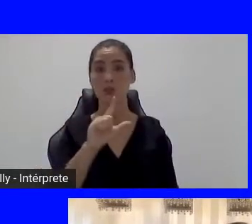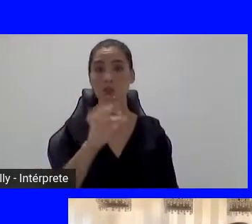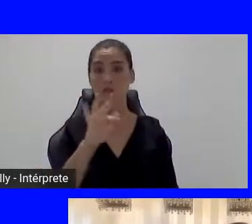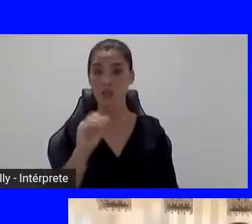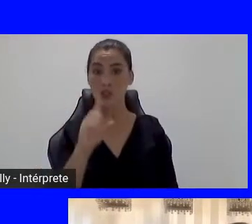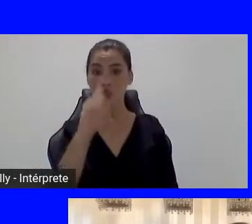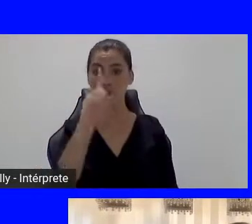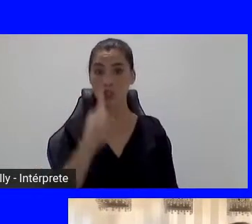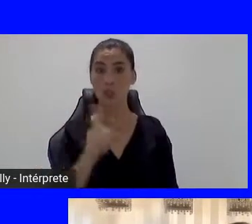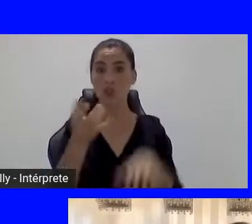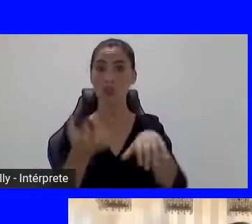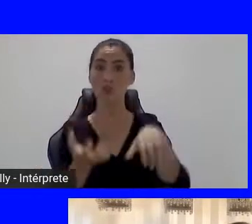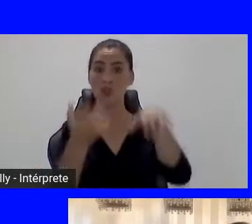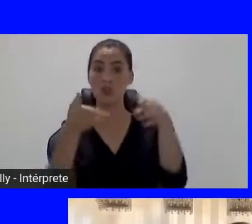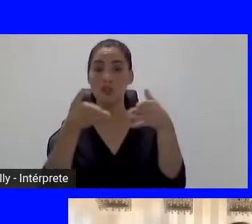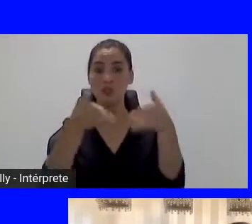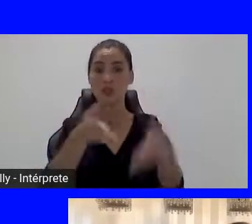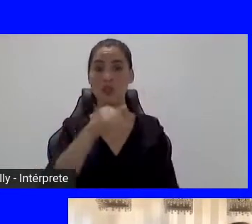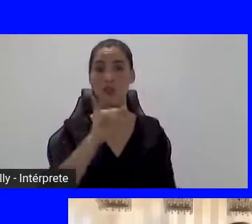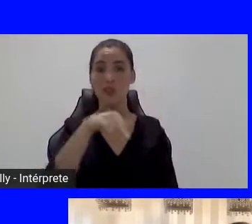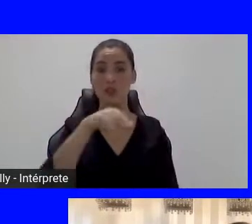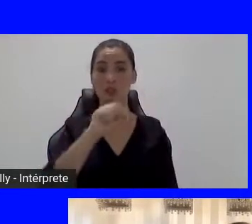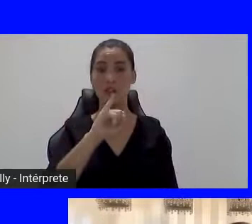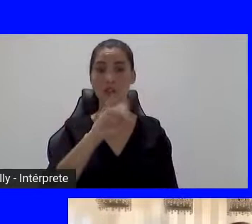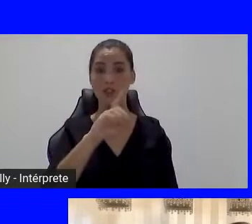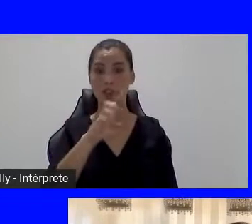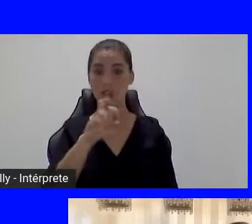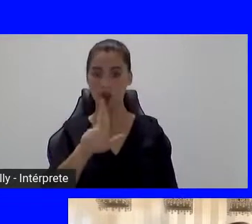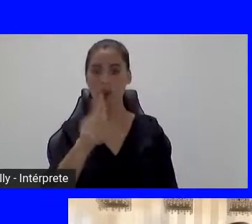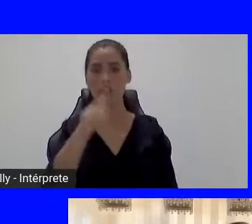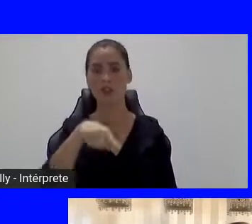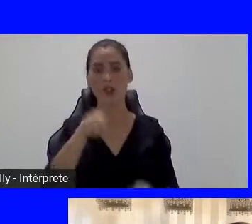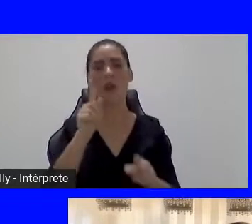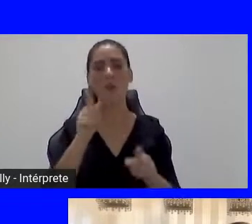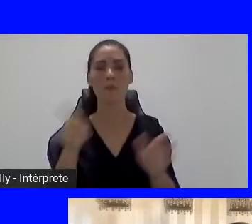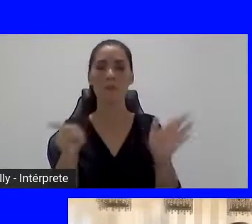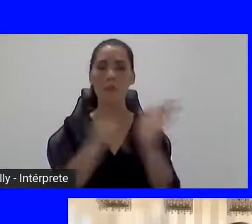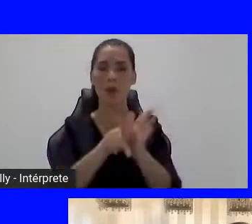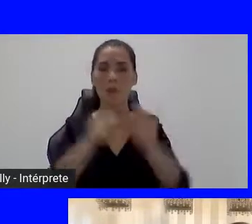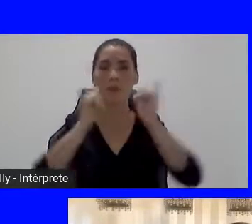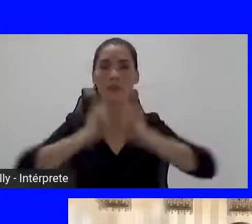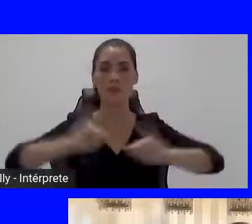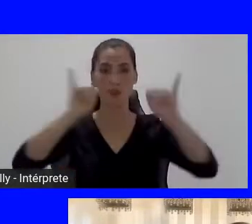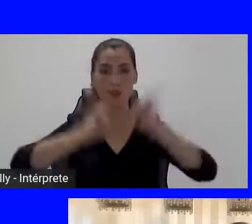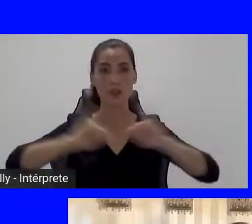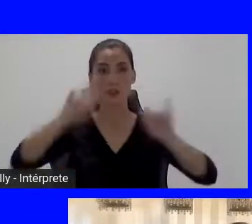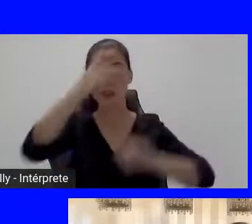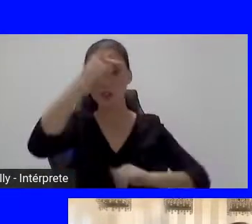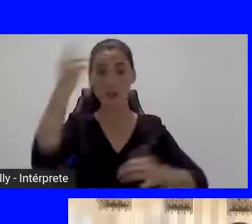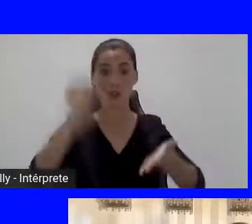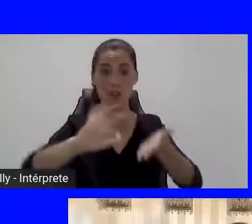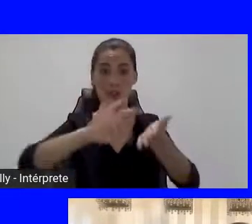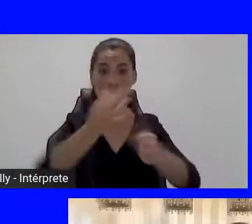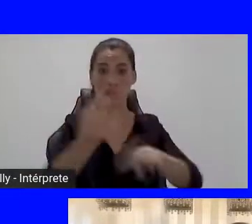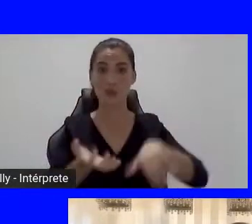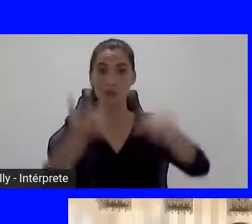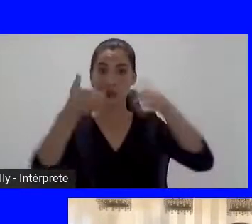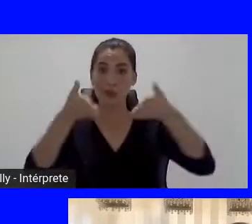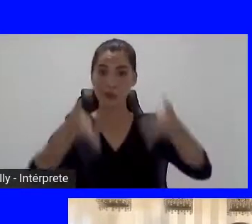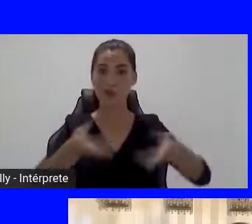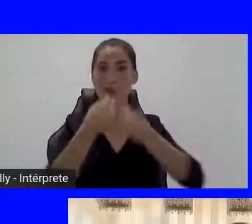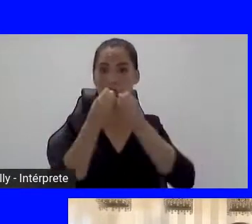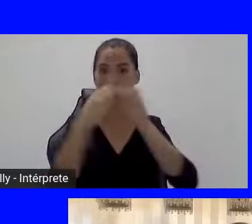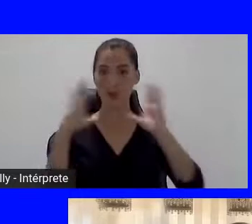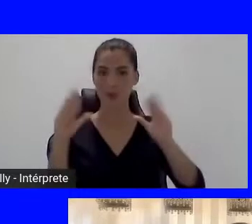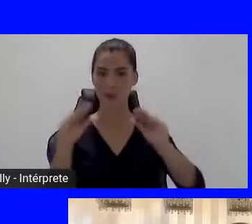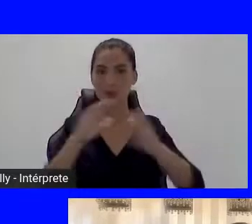em Foco Insider, produto de informação e análise voltado para assinante do Congresso em Foco. Boa noite, Rodolfo.